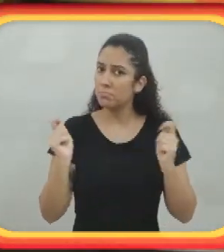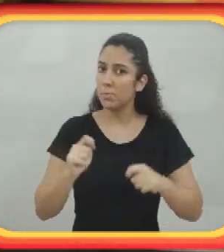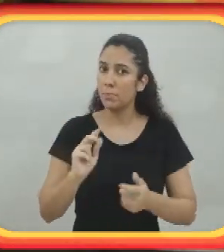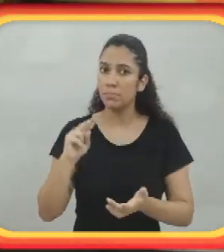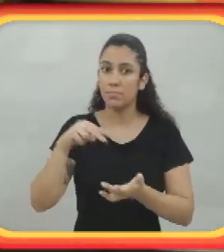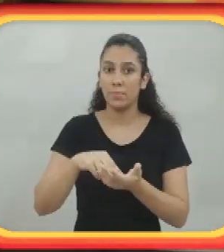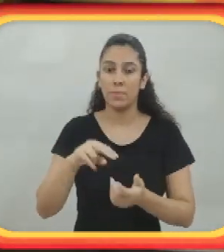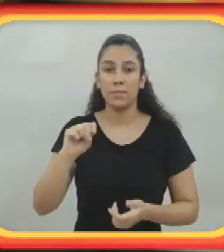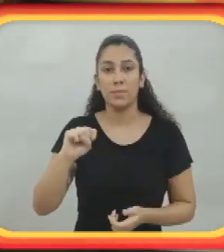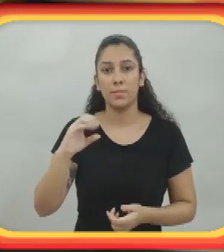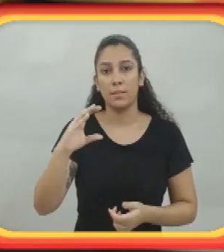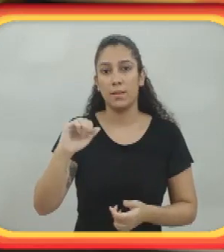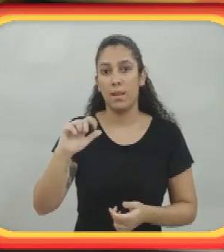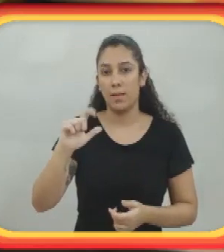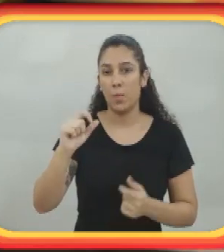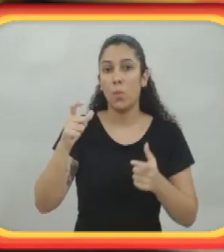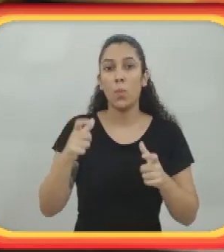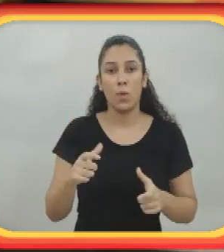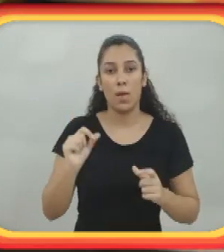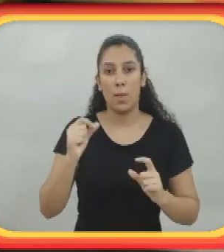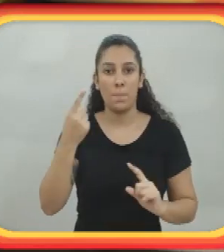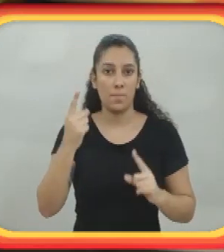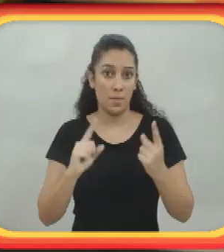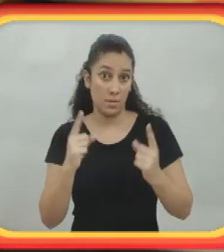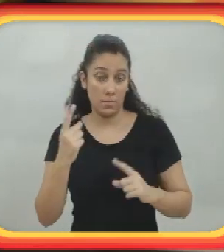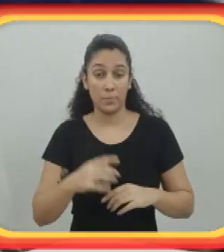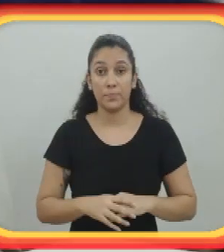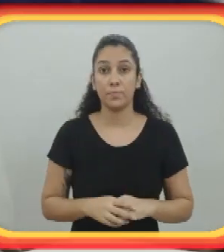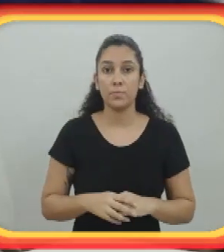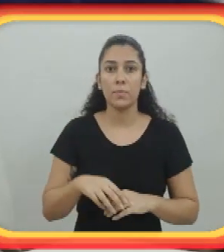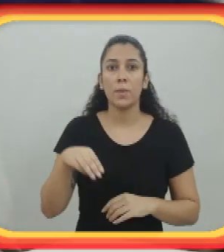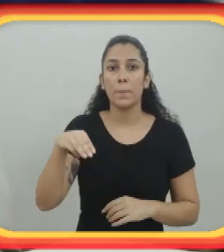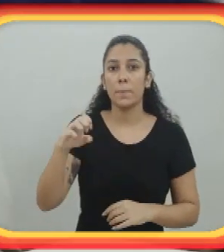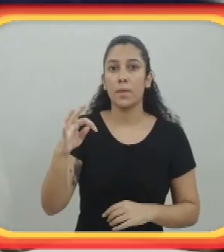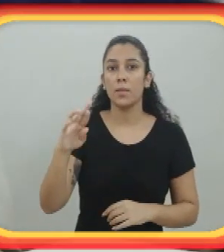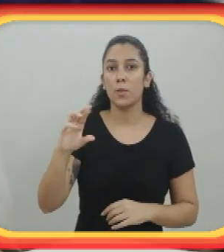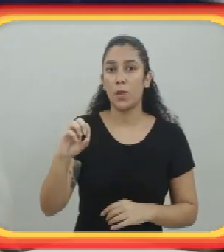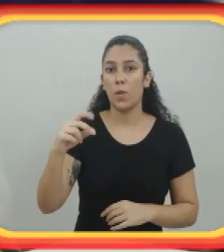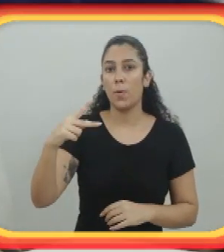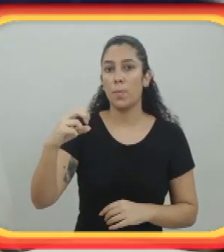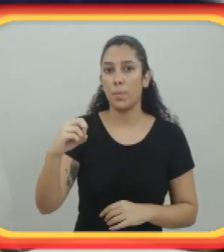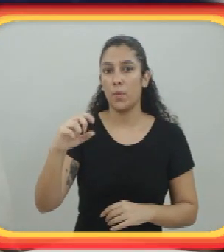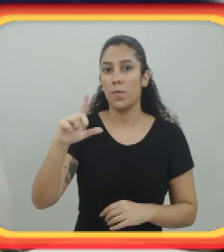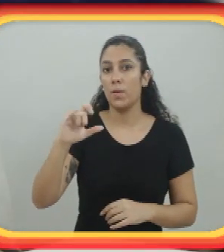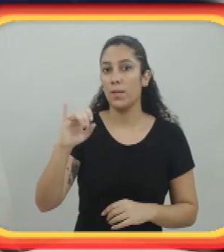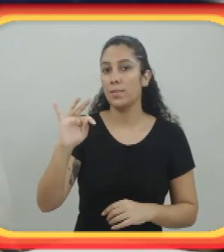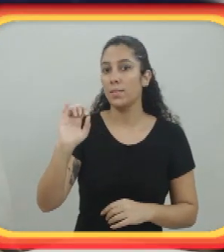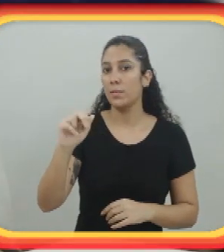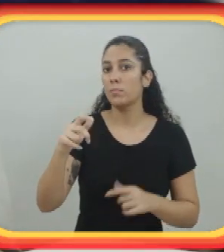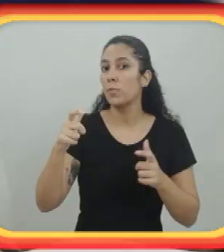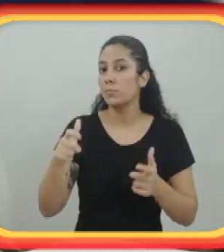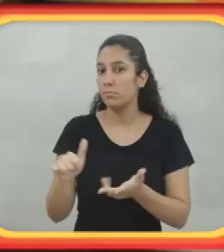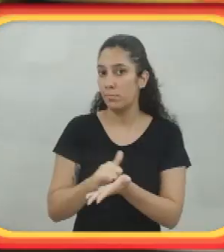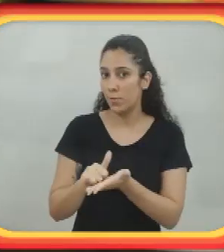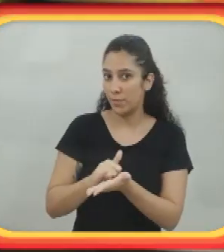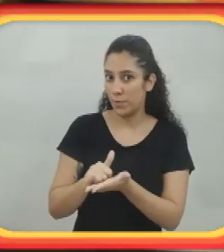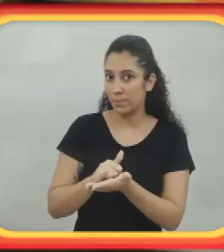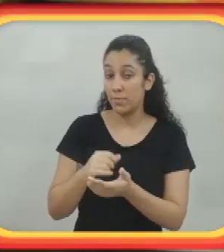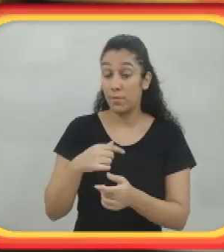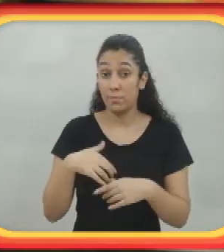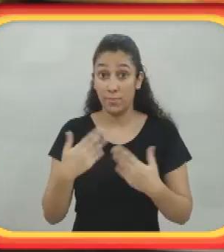grande teatro do mundo. Qualquer que você quiser, pode ser o Scala de Milão, o Metropolitan de Nova York.